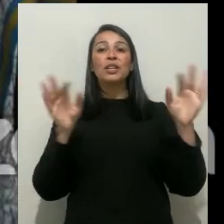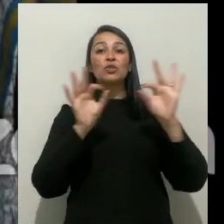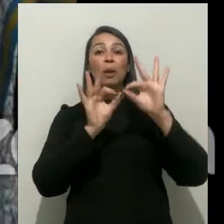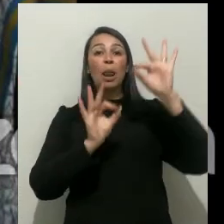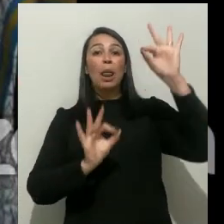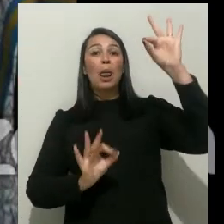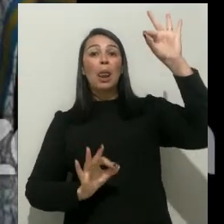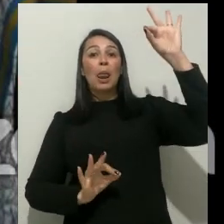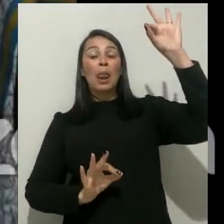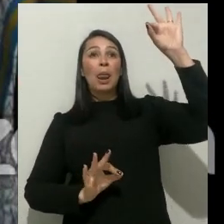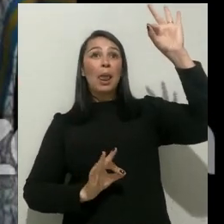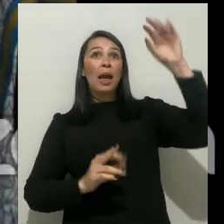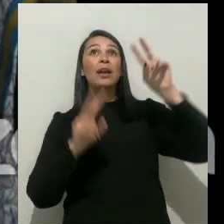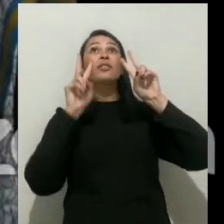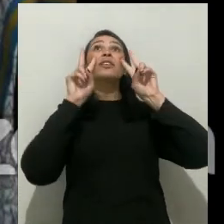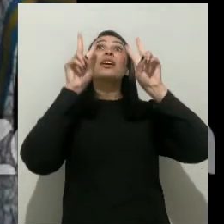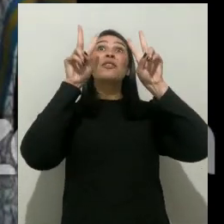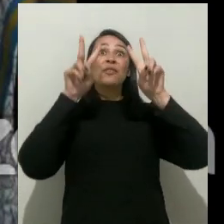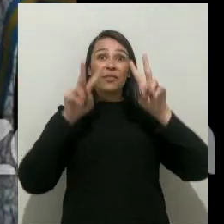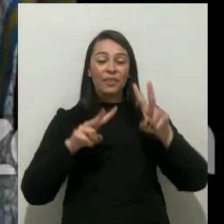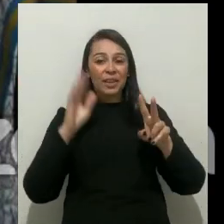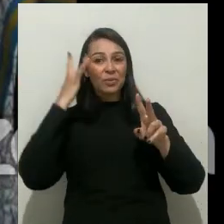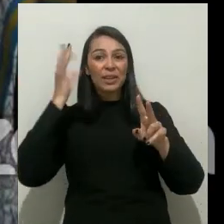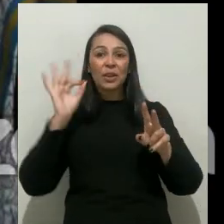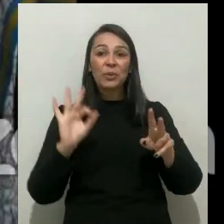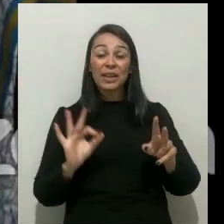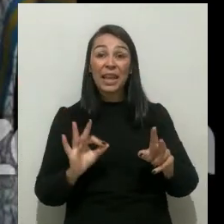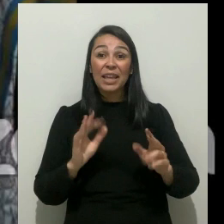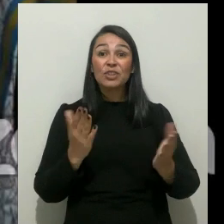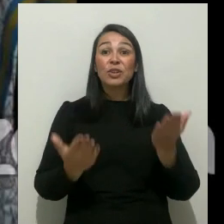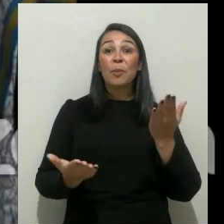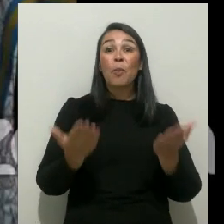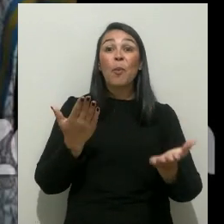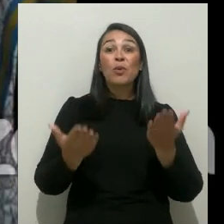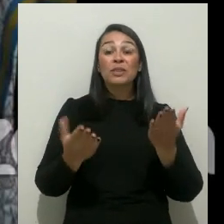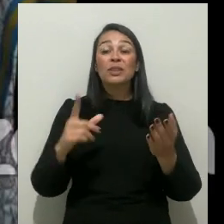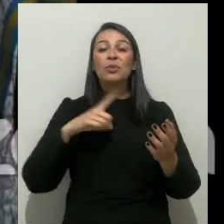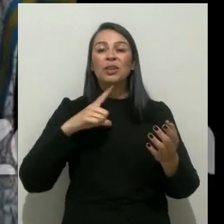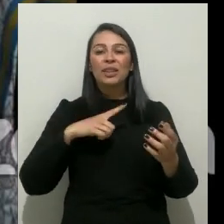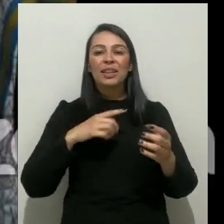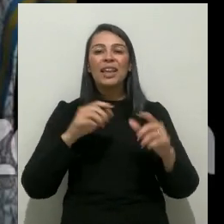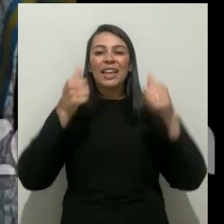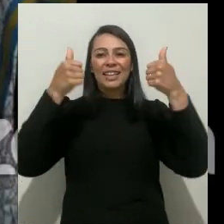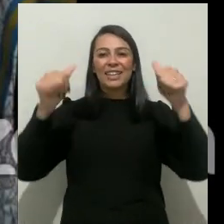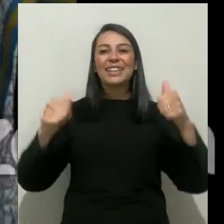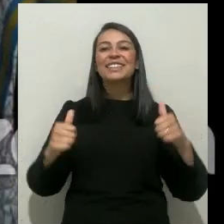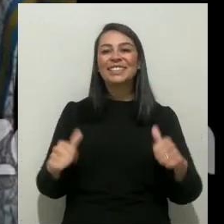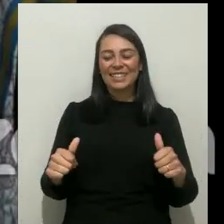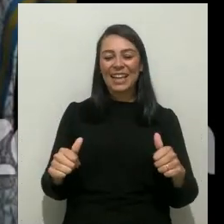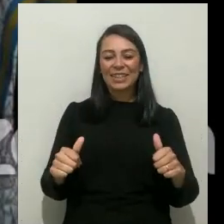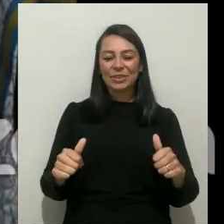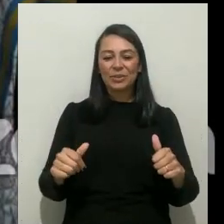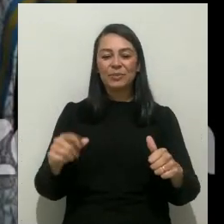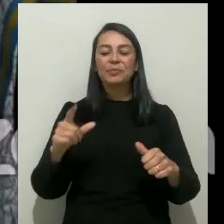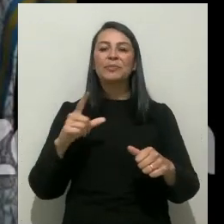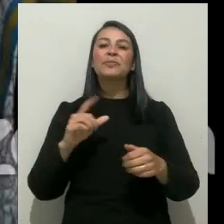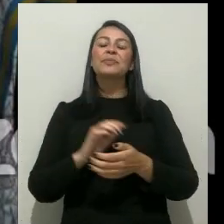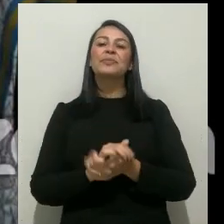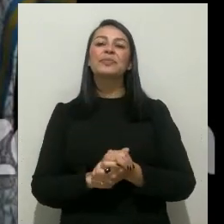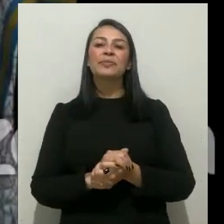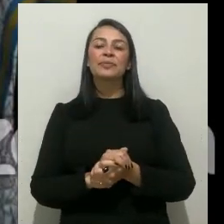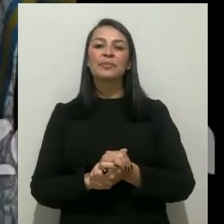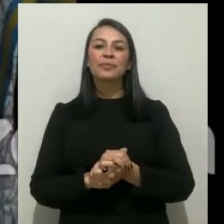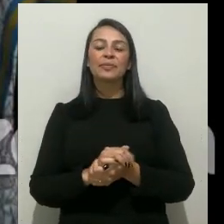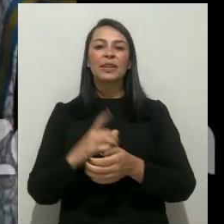a proporção do que é essa estátua, assim, né? E não é só uma obra de engenharia, uma obra arquitetônica